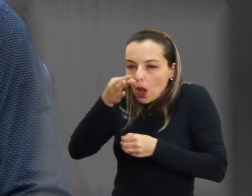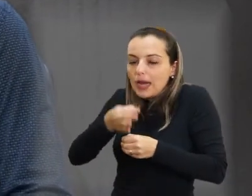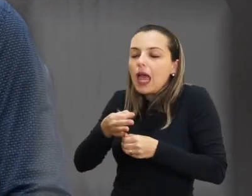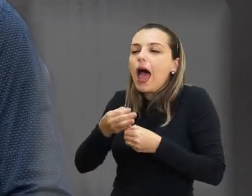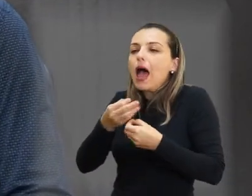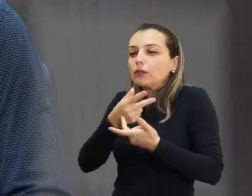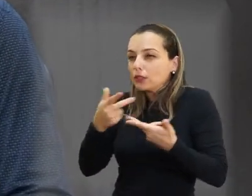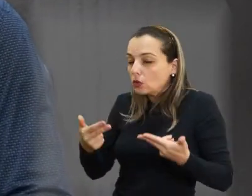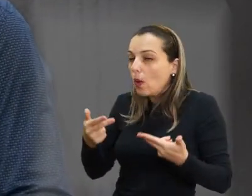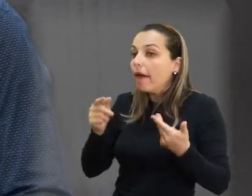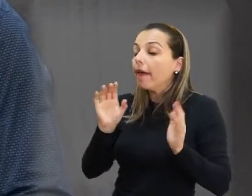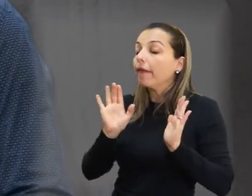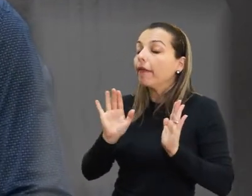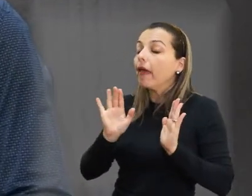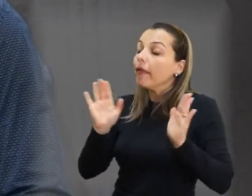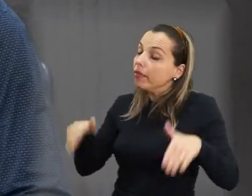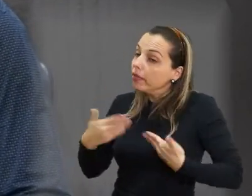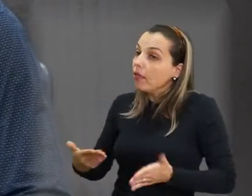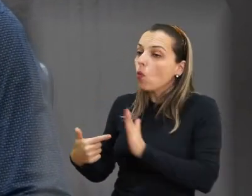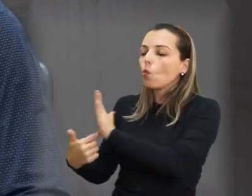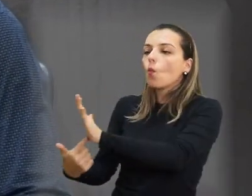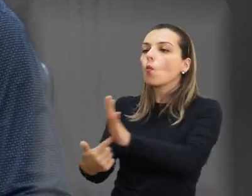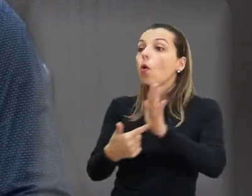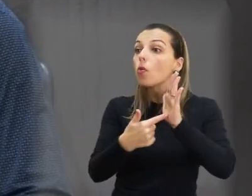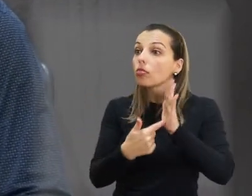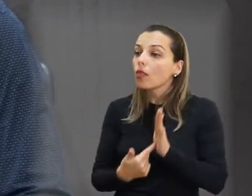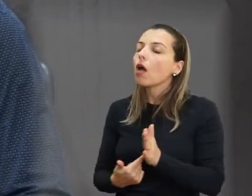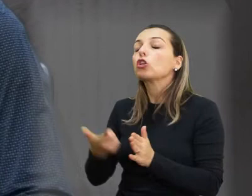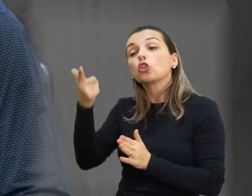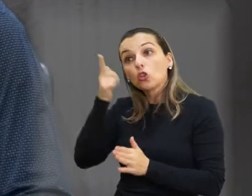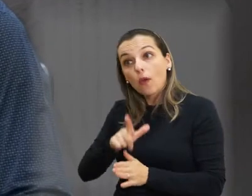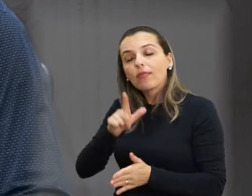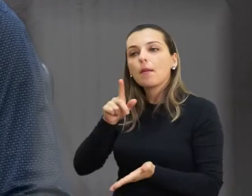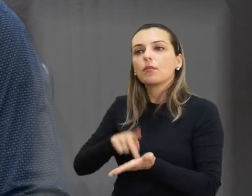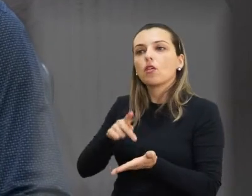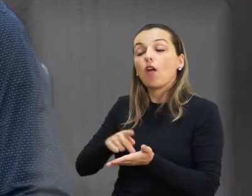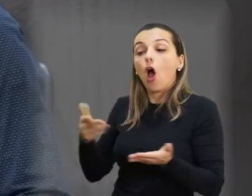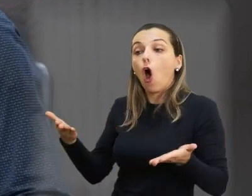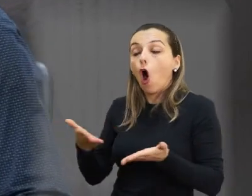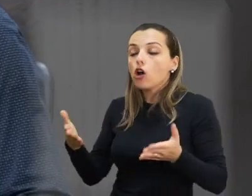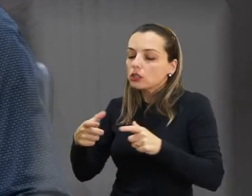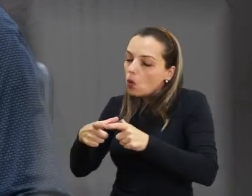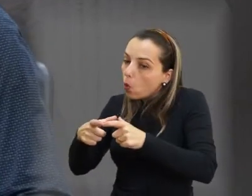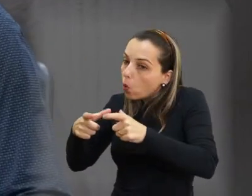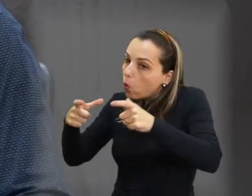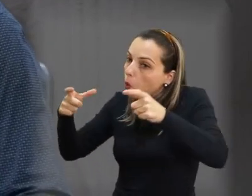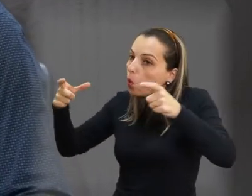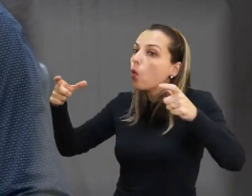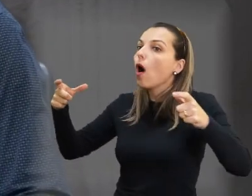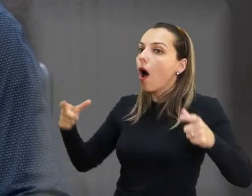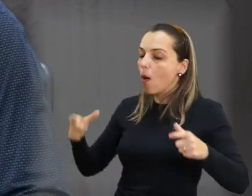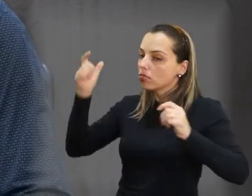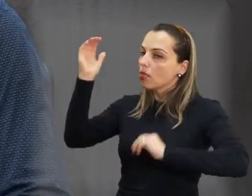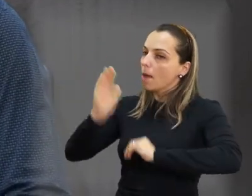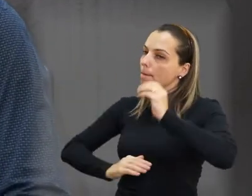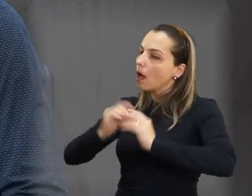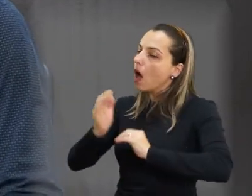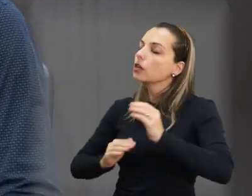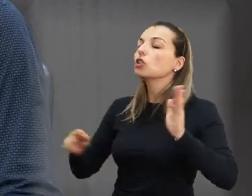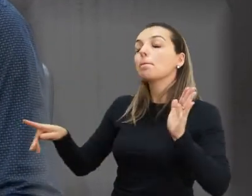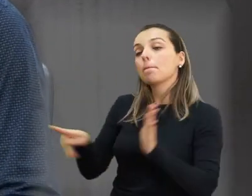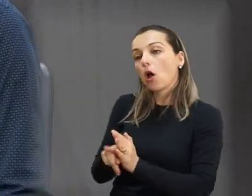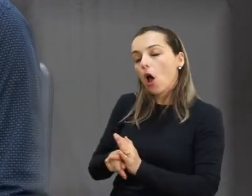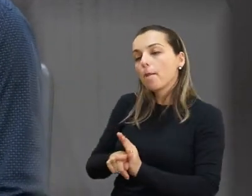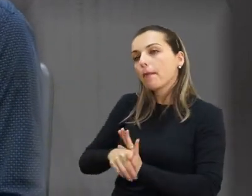mais. Então visitamos para dar mais visibilidade para eles e conseguimos, porque hoje eles estão ampliando muito essa produção deles, e